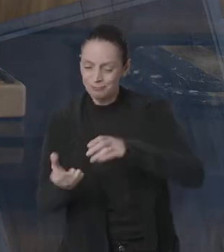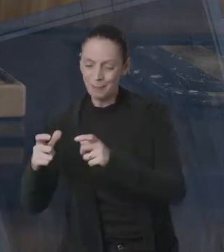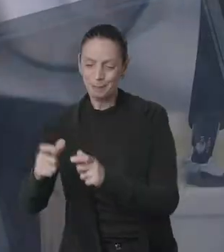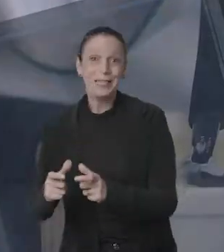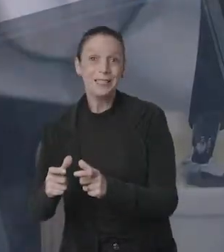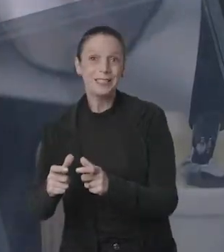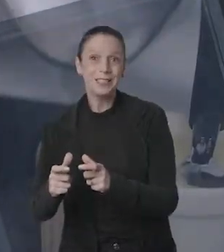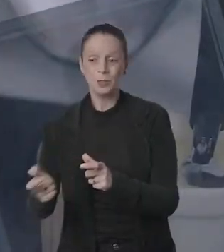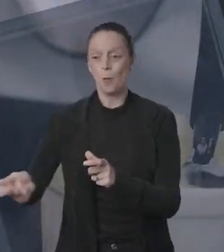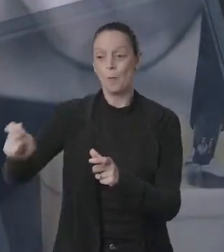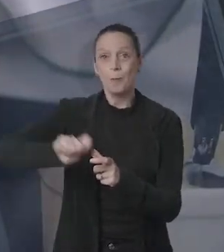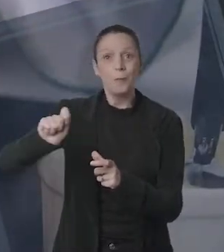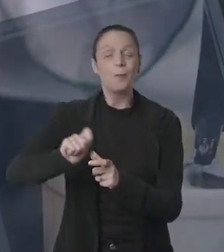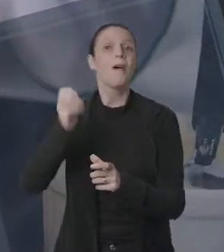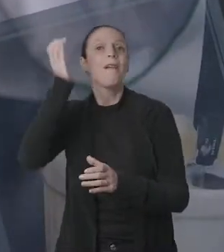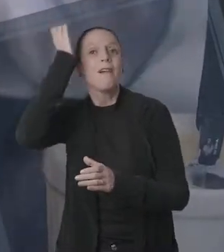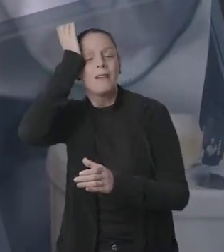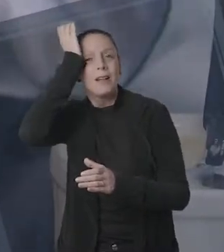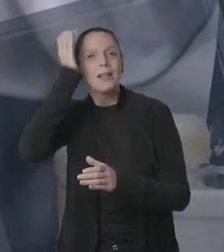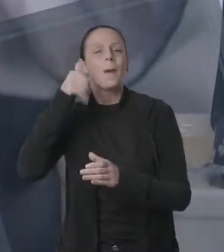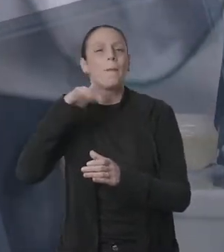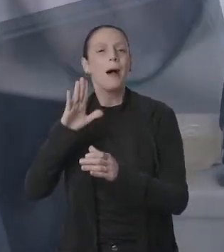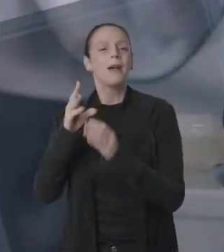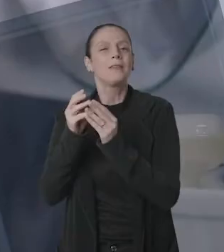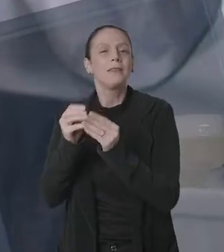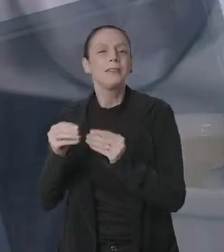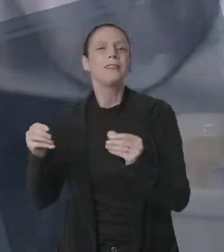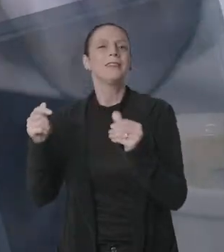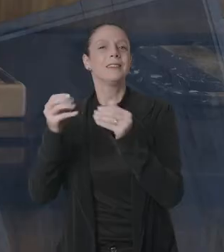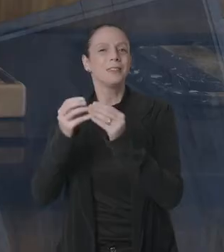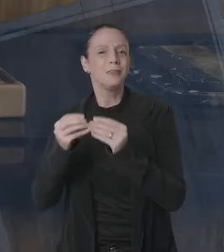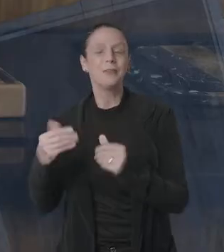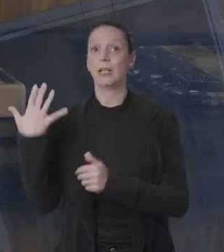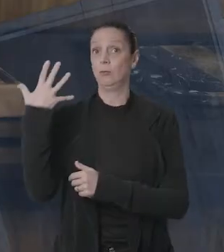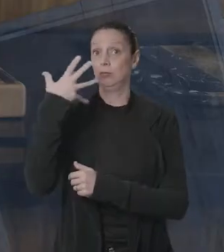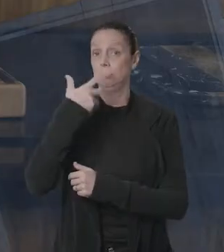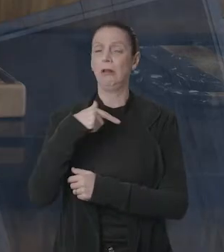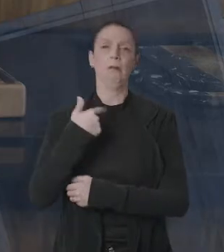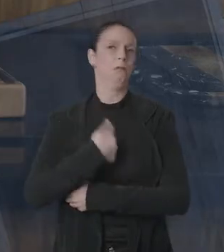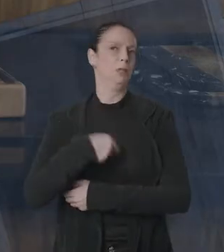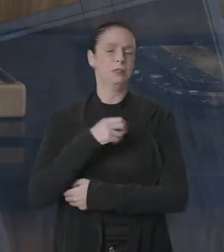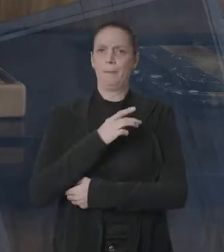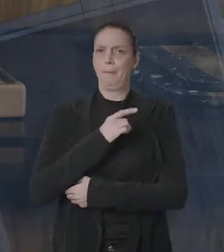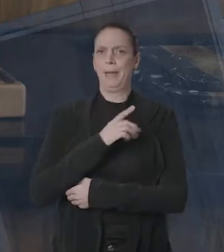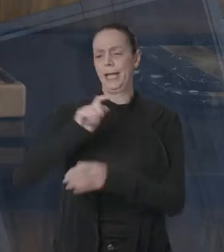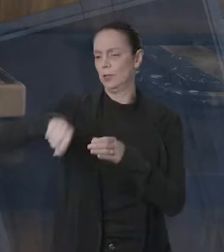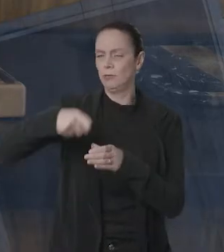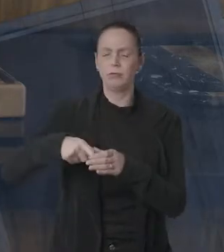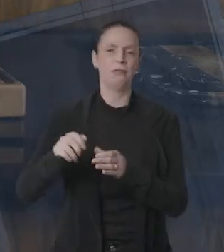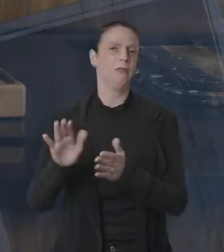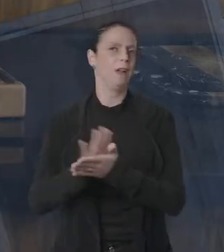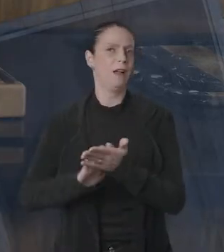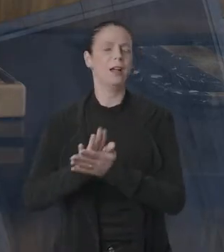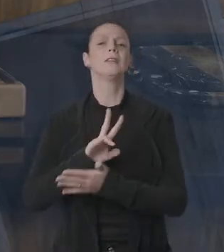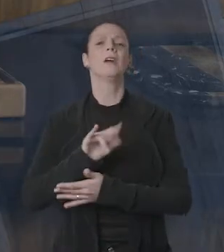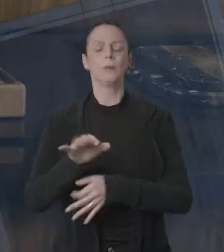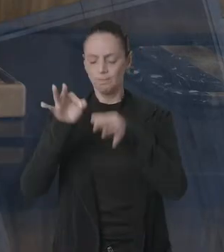nossas rosetas. A gente quer um chantilly lisinho e bonito. Então não precisa ter medo de bater aqui, não